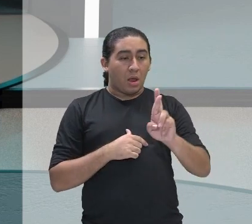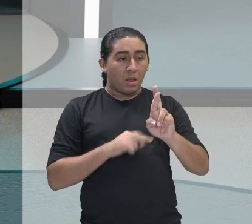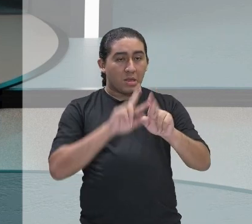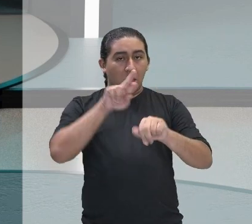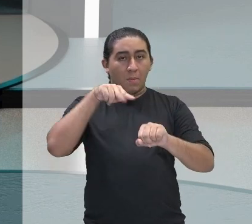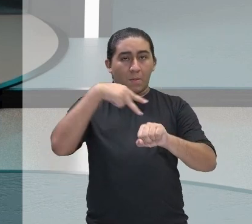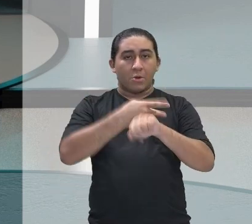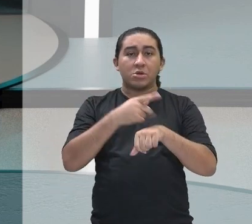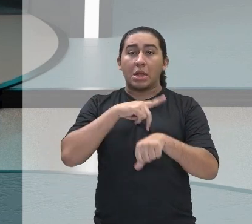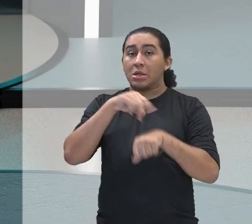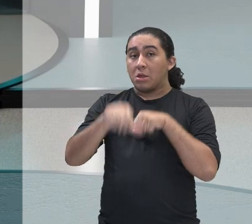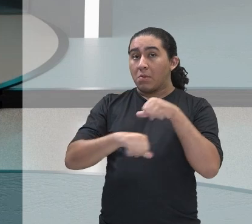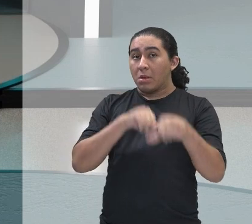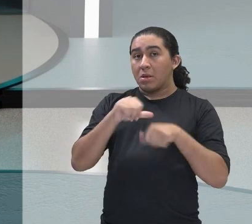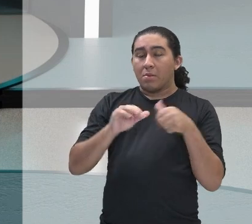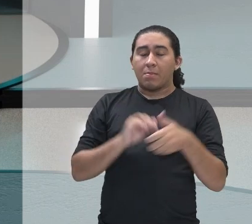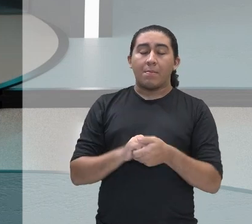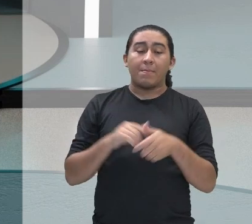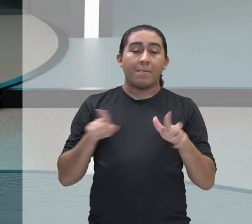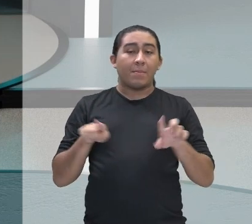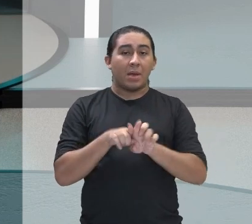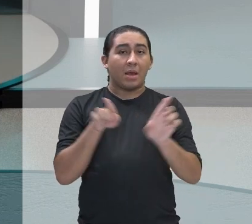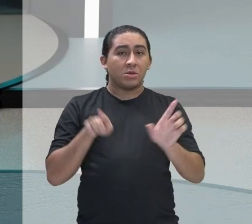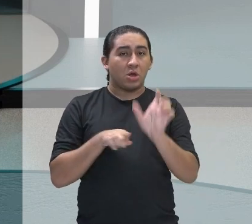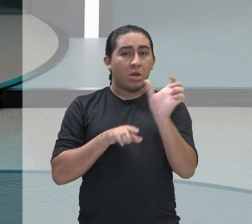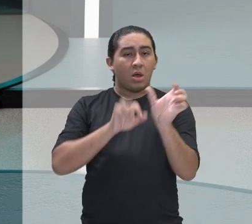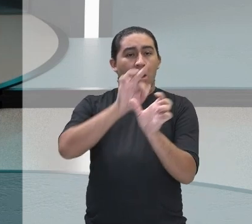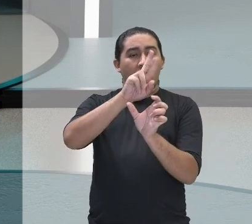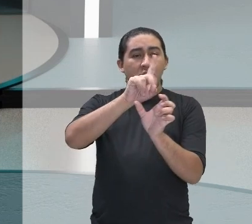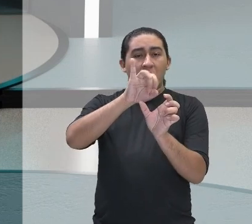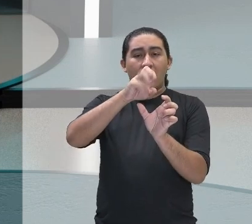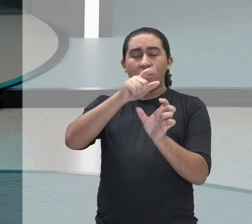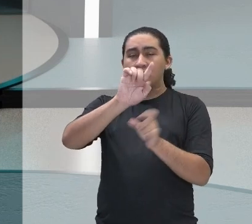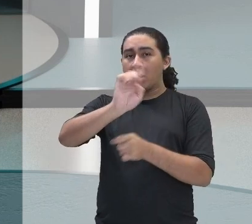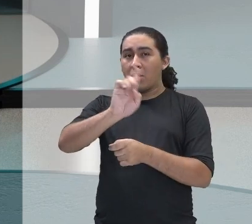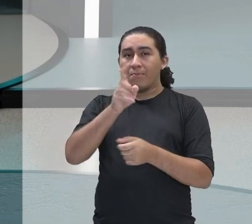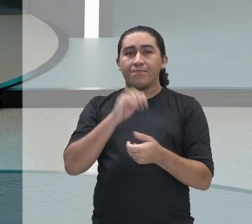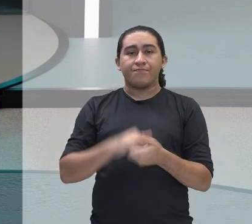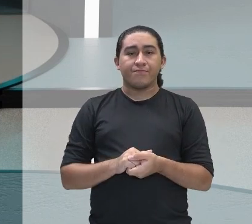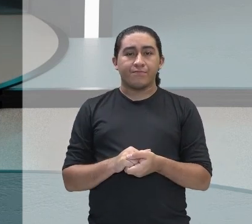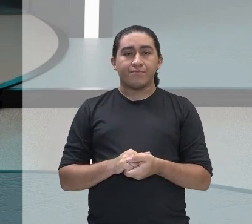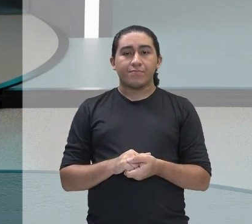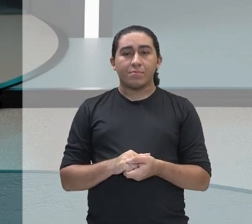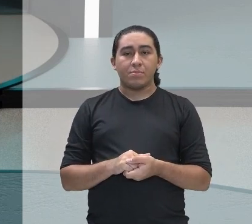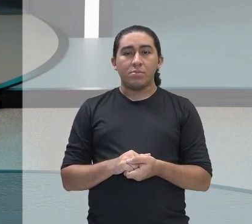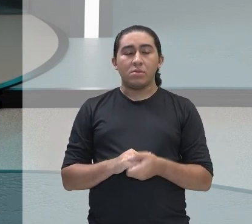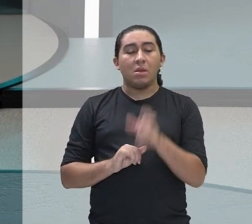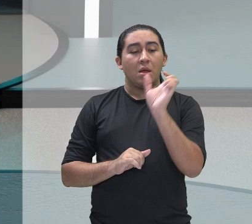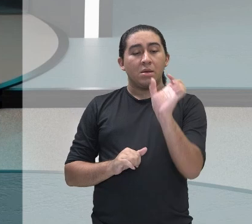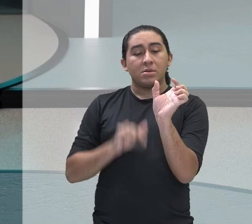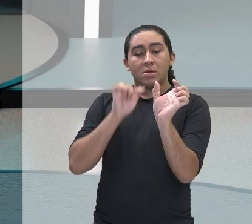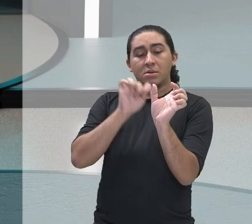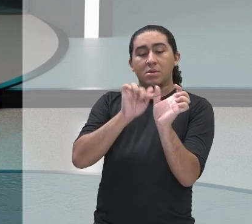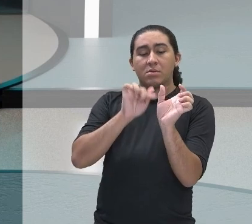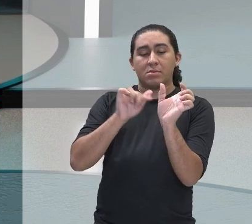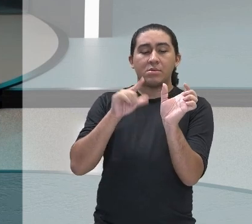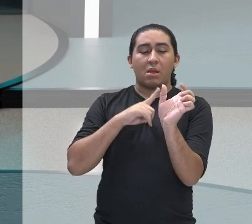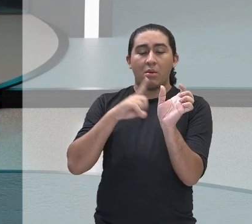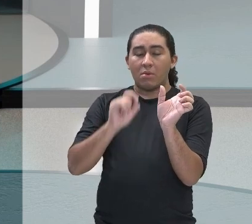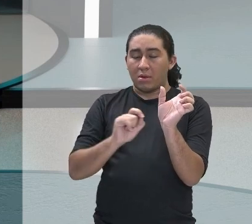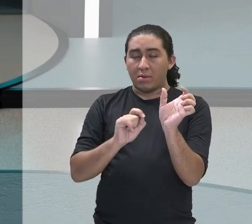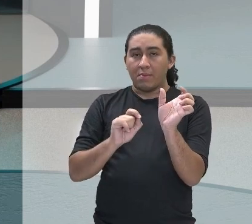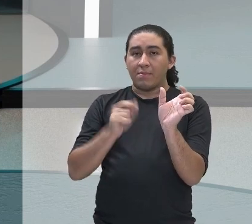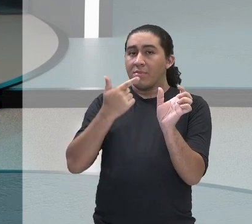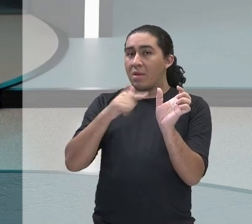modificações. E o radical não, aquele pedacinho que nós chamamos, morfema, que vai né, que